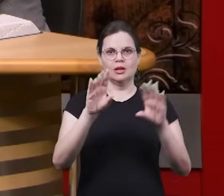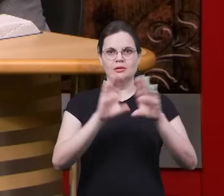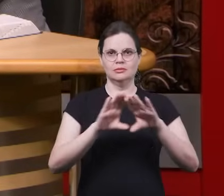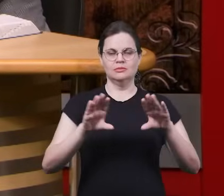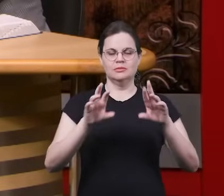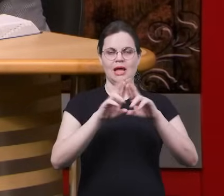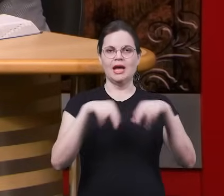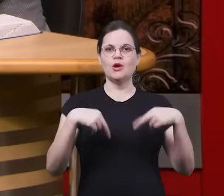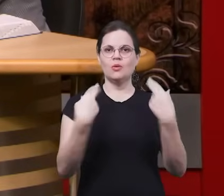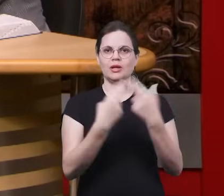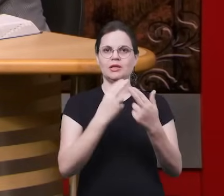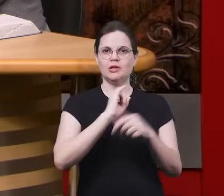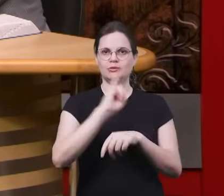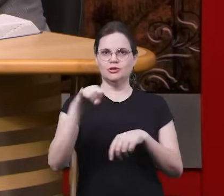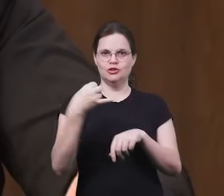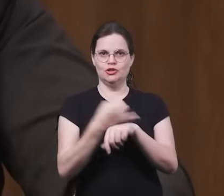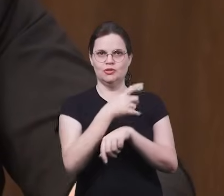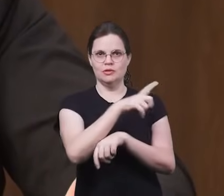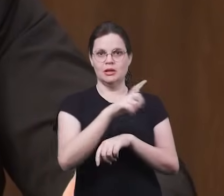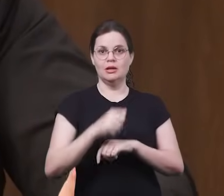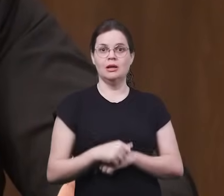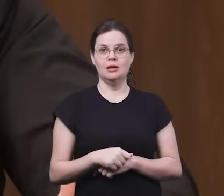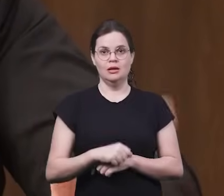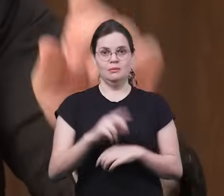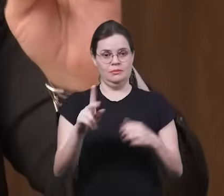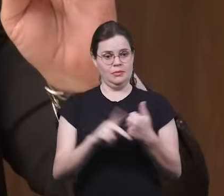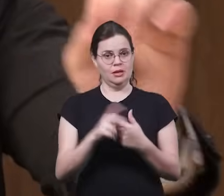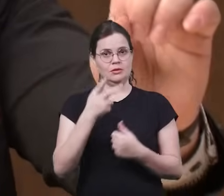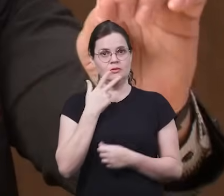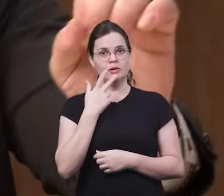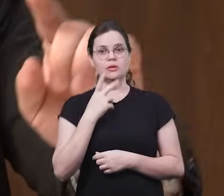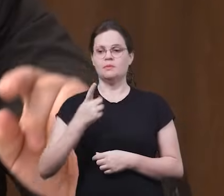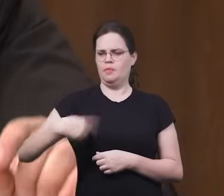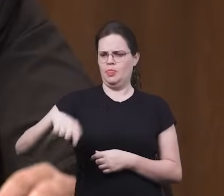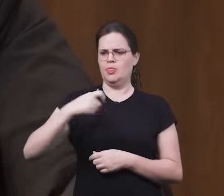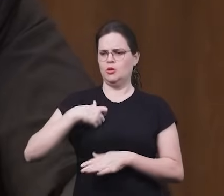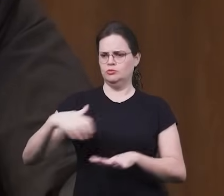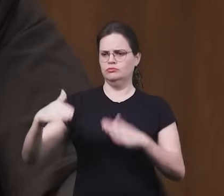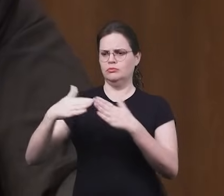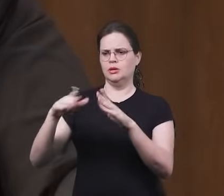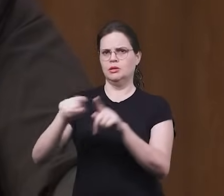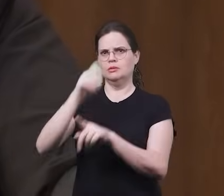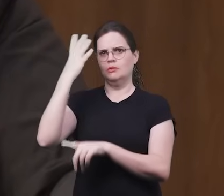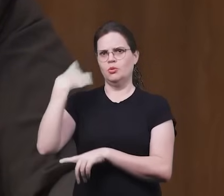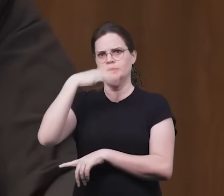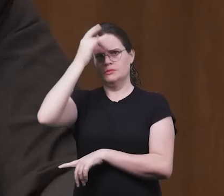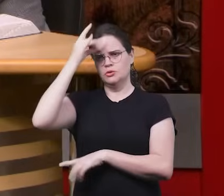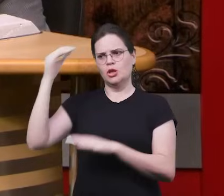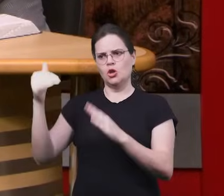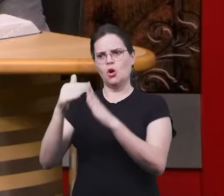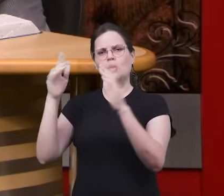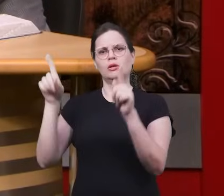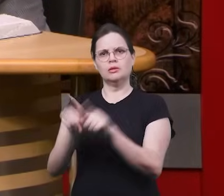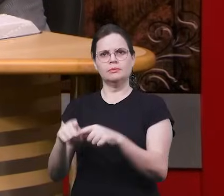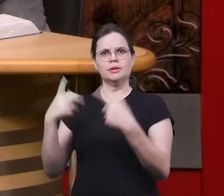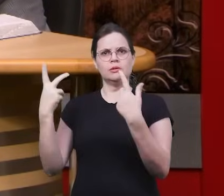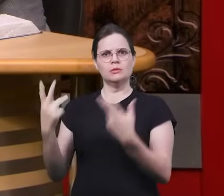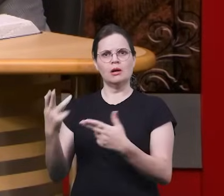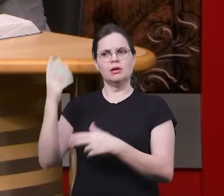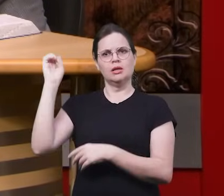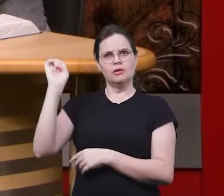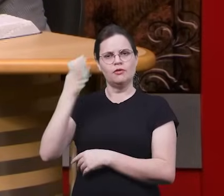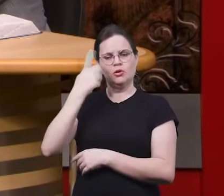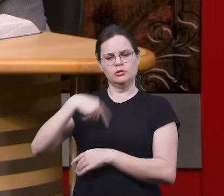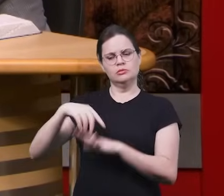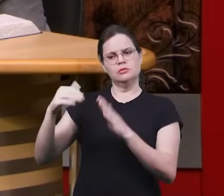tratado no concílio, a palavra pareceu bem a nós e ao Espírito. E ao Espírito Santo, o apacentar. Então,